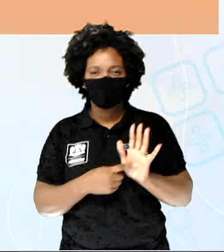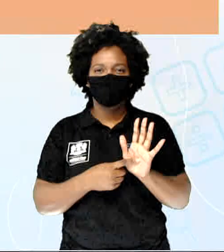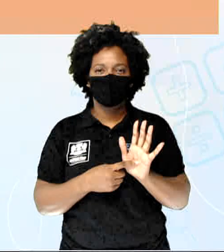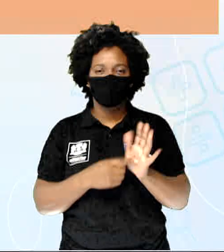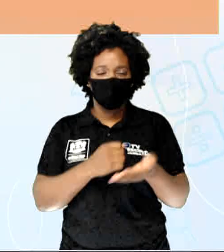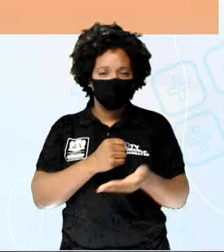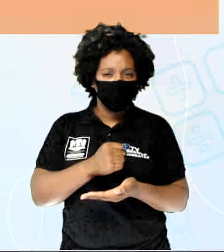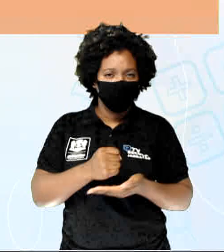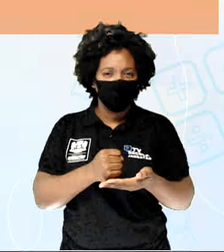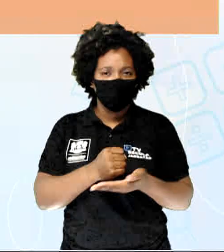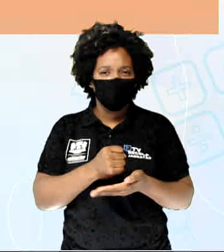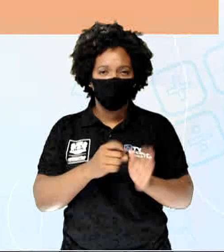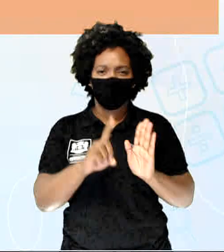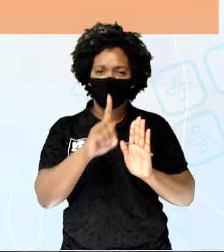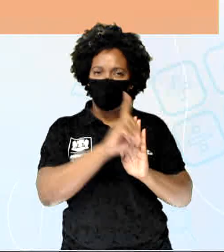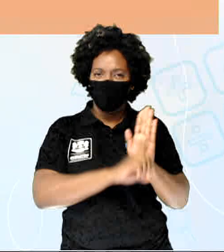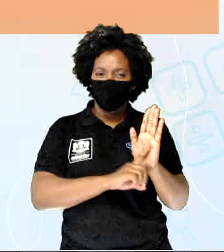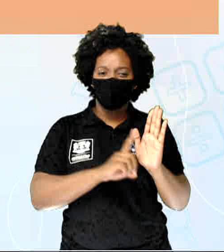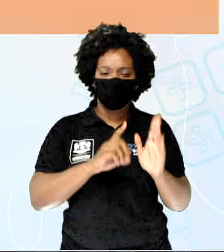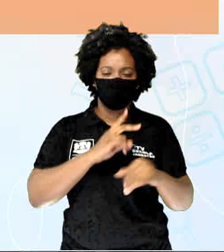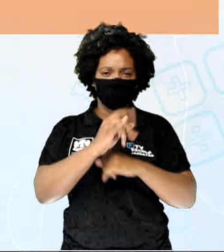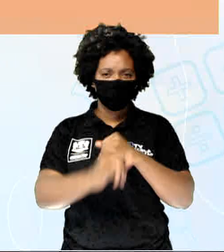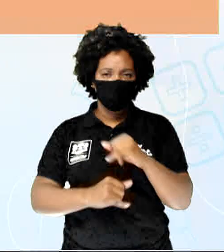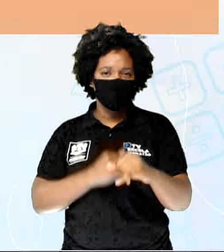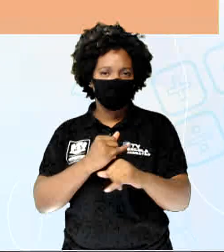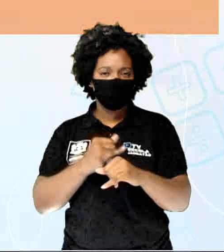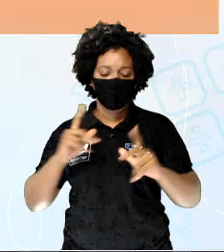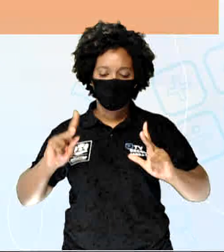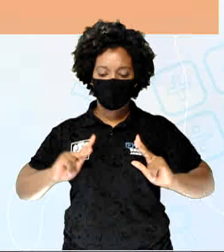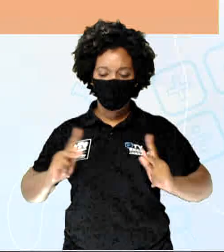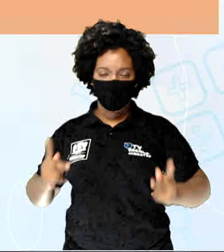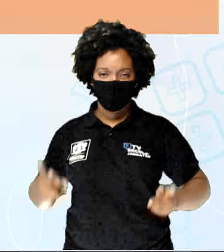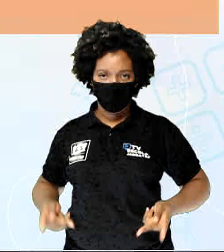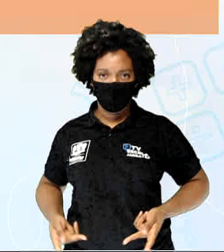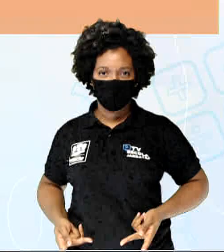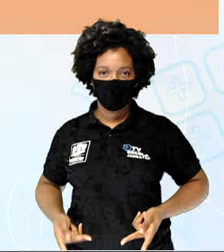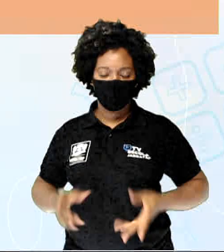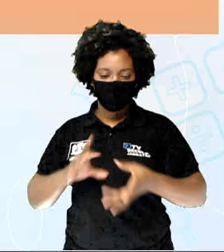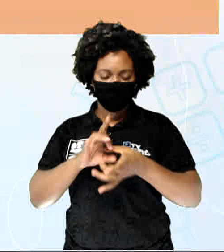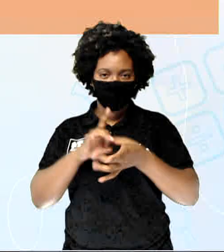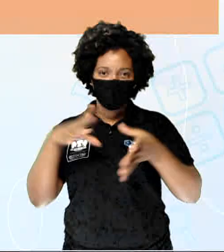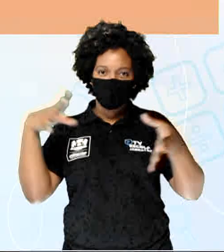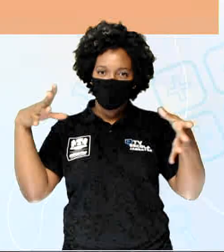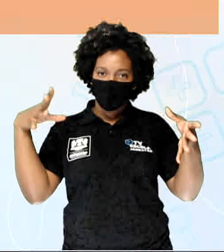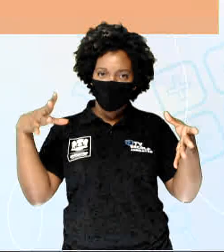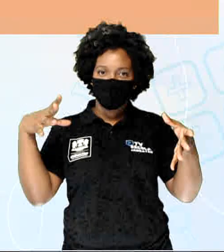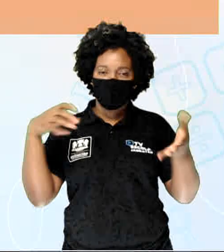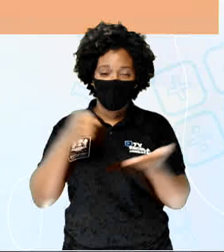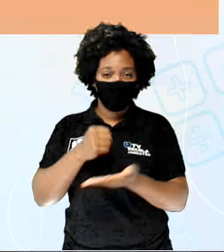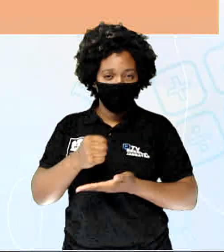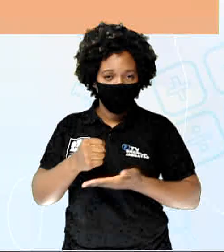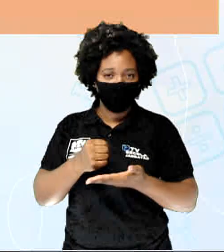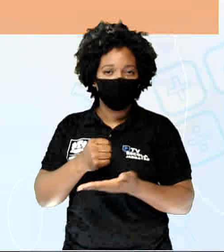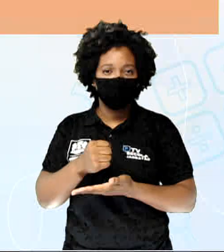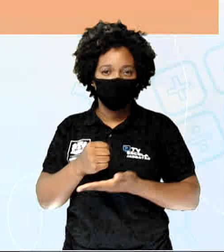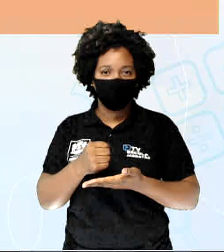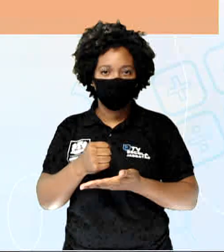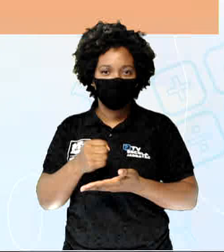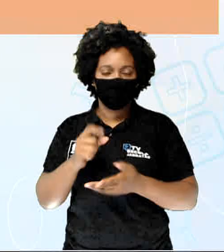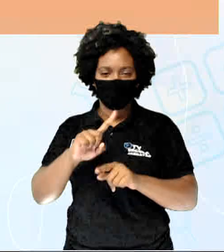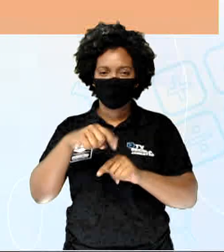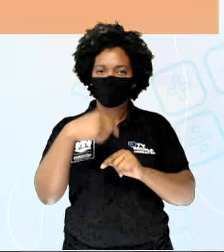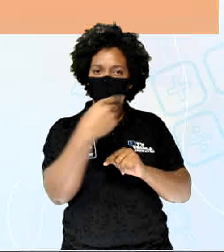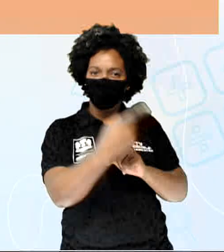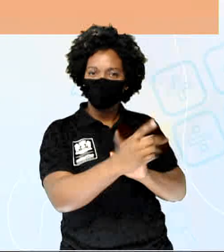dos direitos universais da pessoa humana e das liberdades fundamentais do